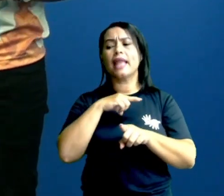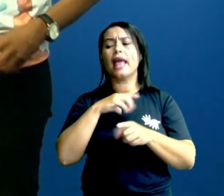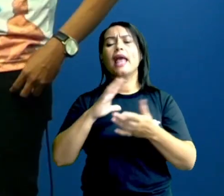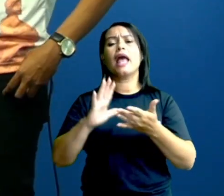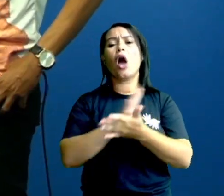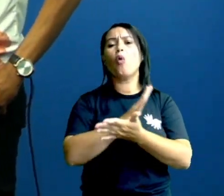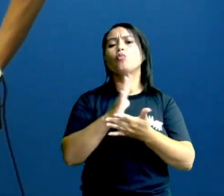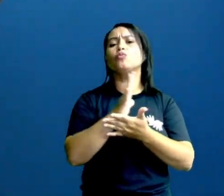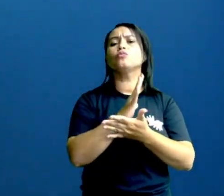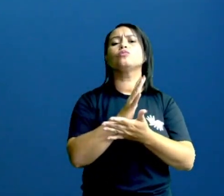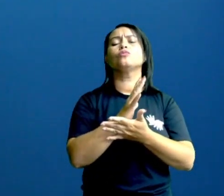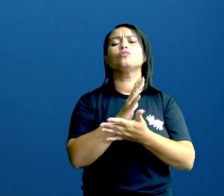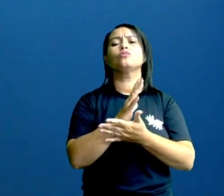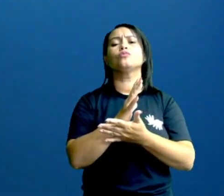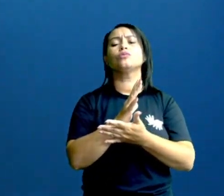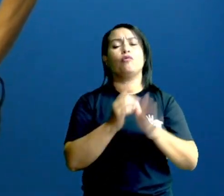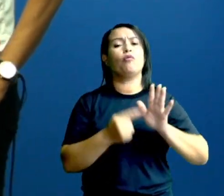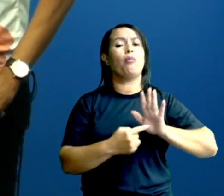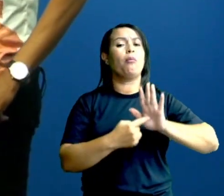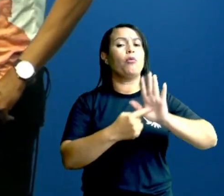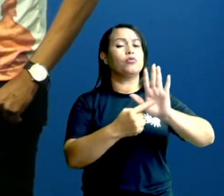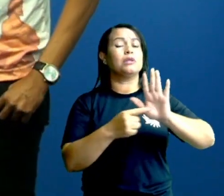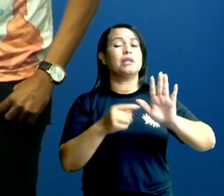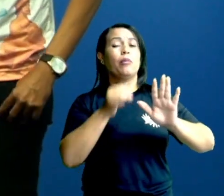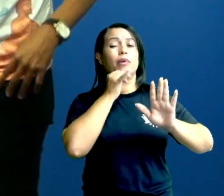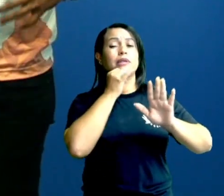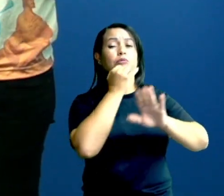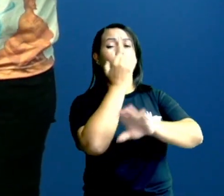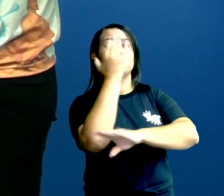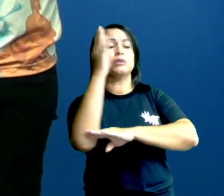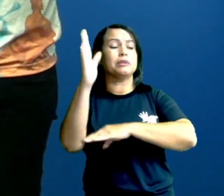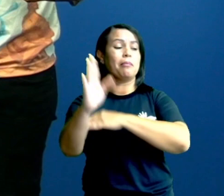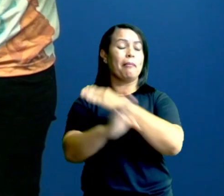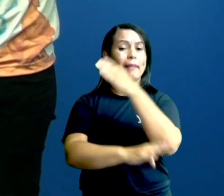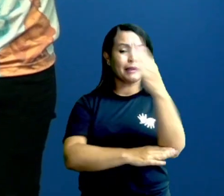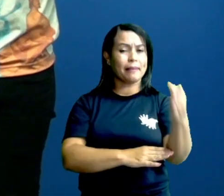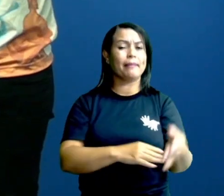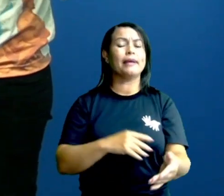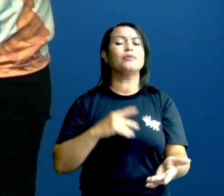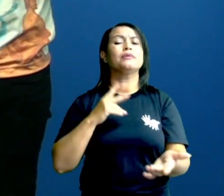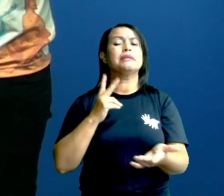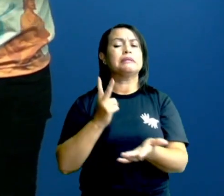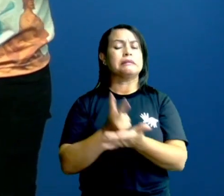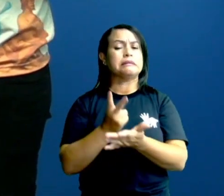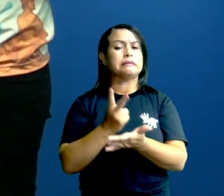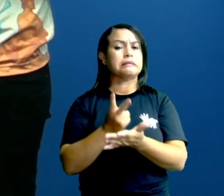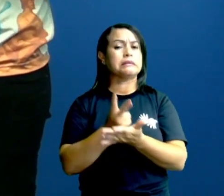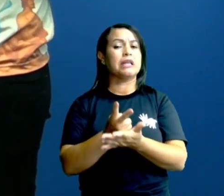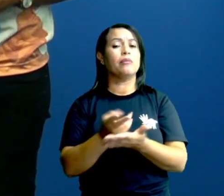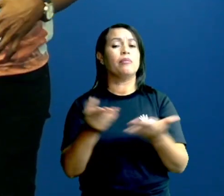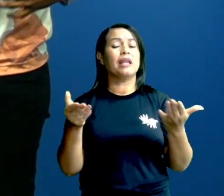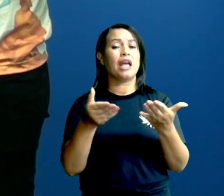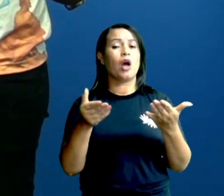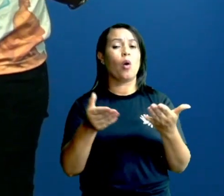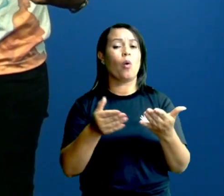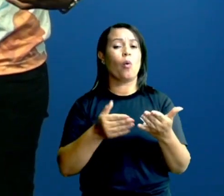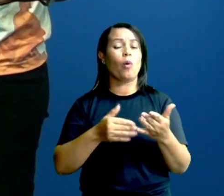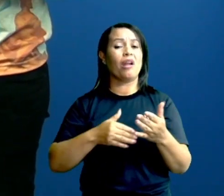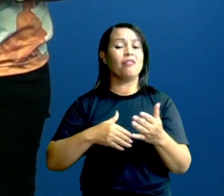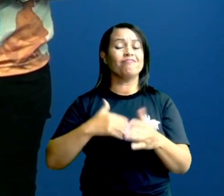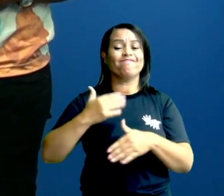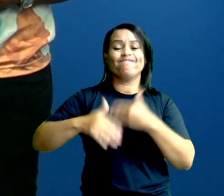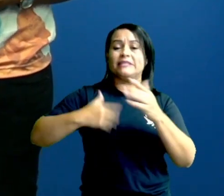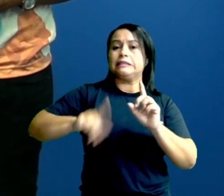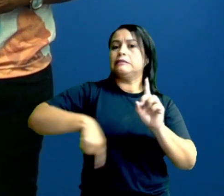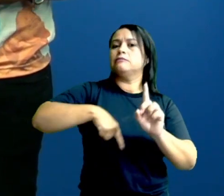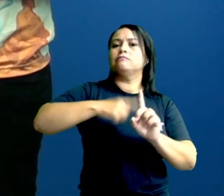gente tem na região Amazônica eu vou dar o destaque para o contexto desmatamento na Amazônia que vem acontecendo de forma desenfreada nas últimas décadas e